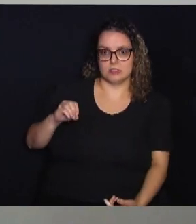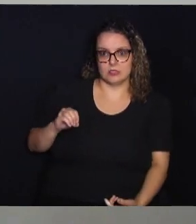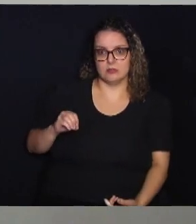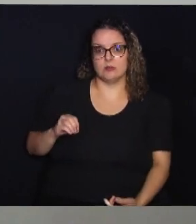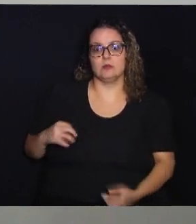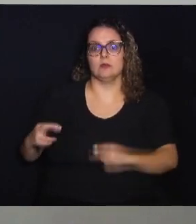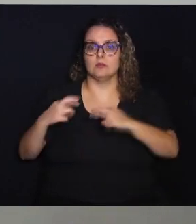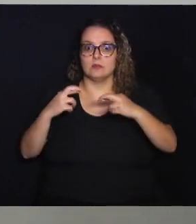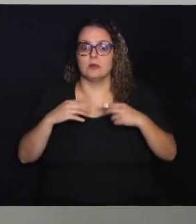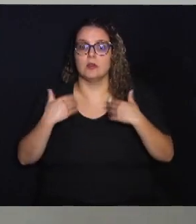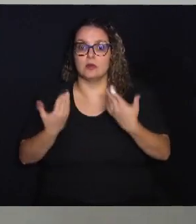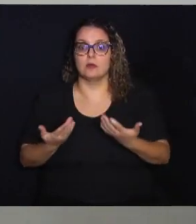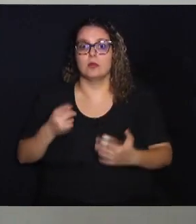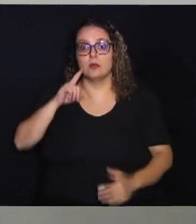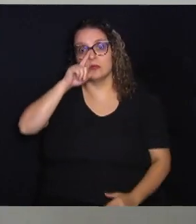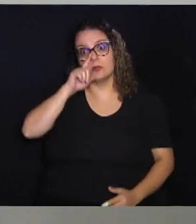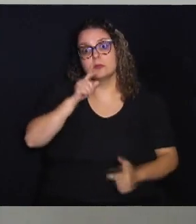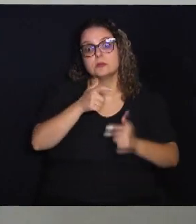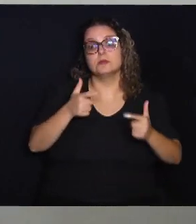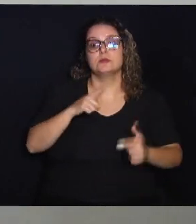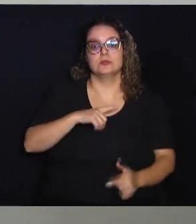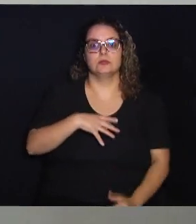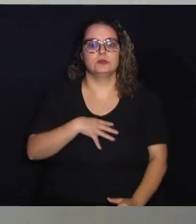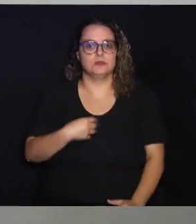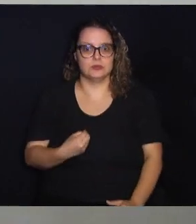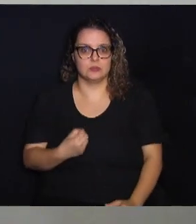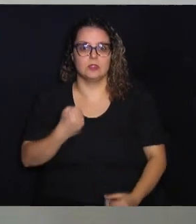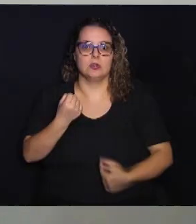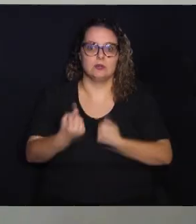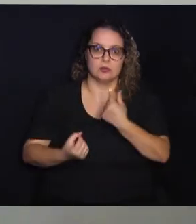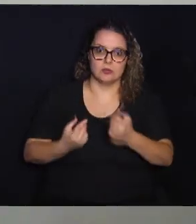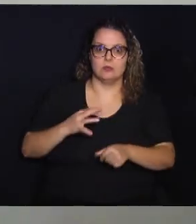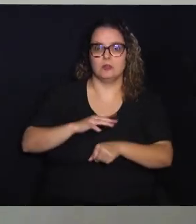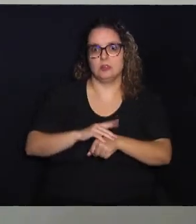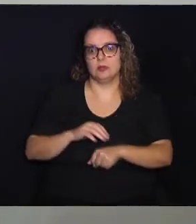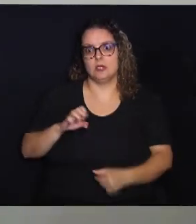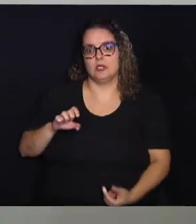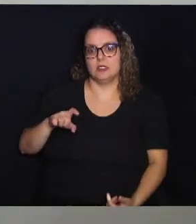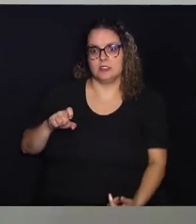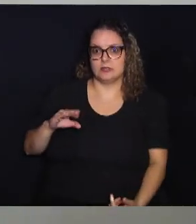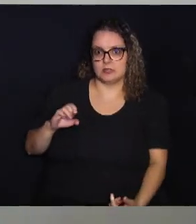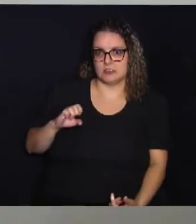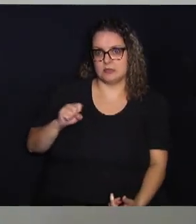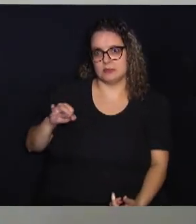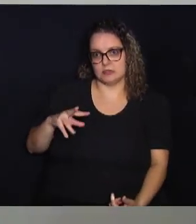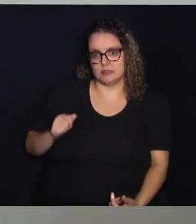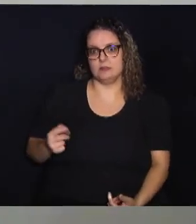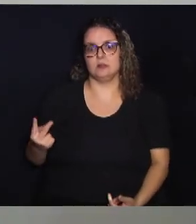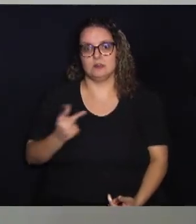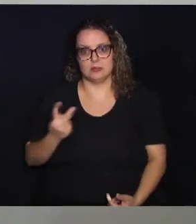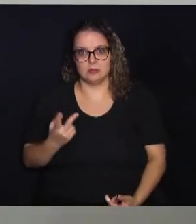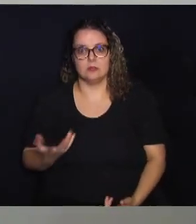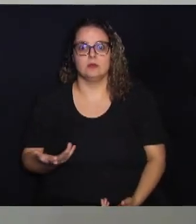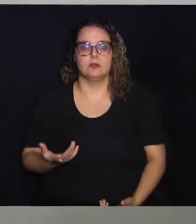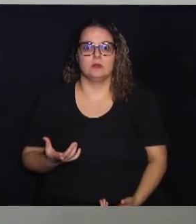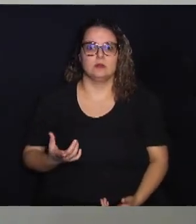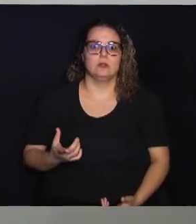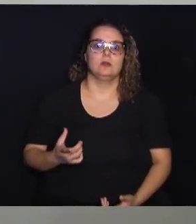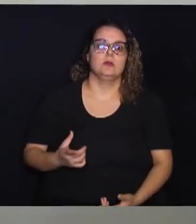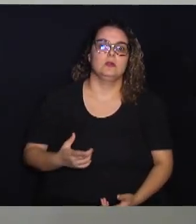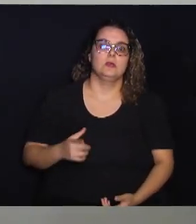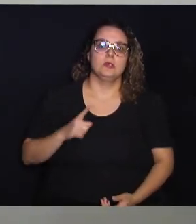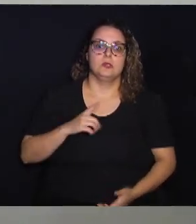verificar se estão sob risco aumentado de ter um filho com uma doença recessiva. Então, esses casais que têm esse perfil, que querem ter